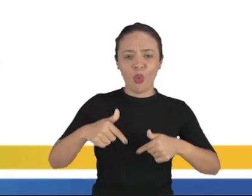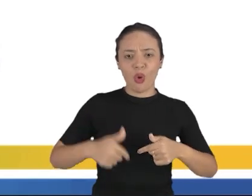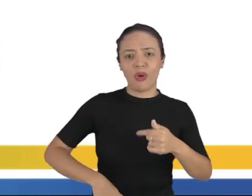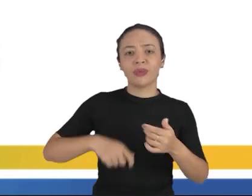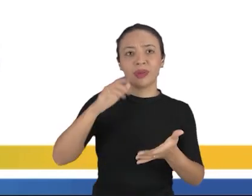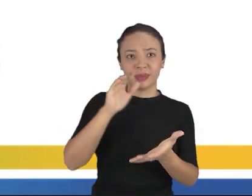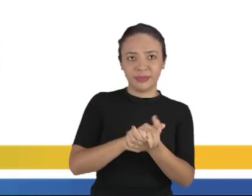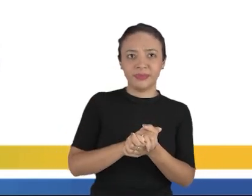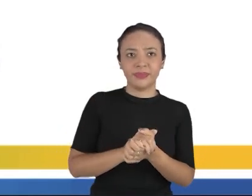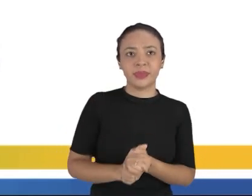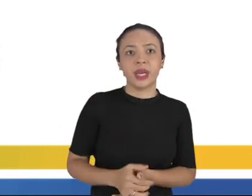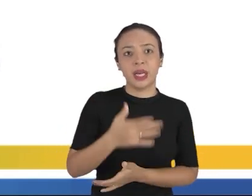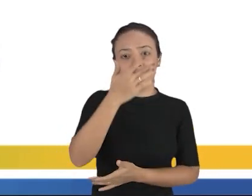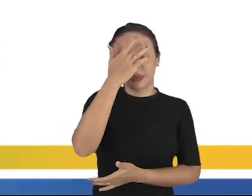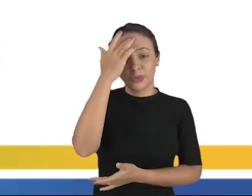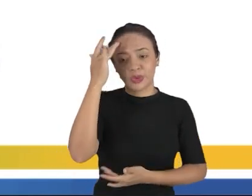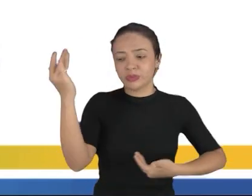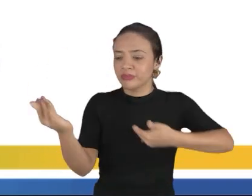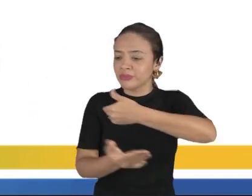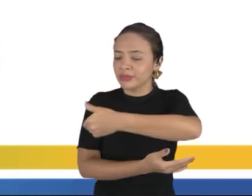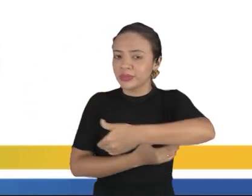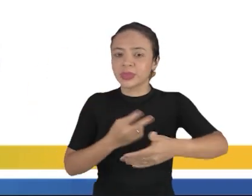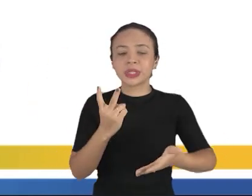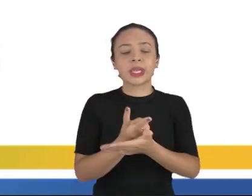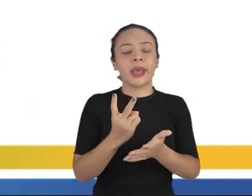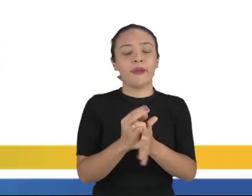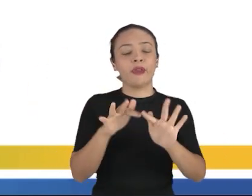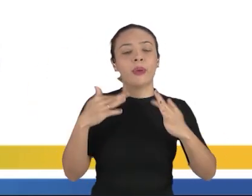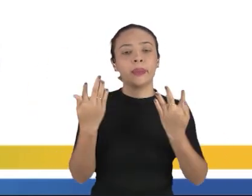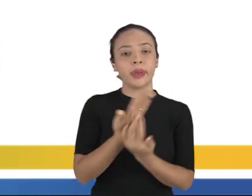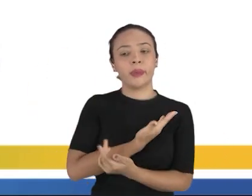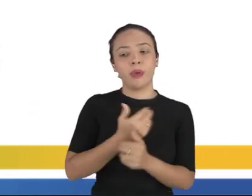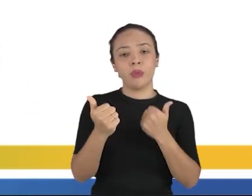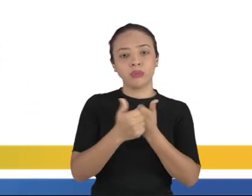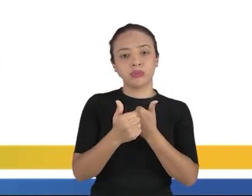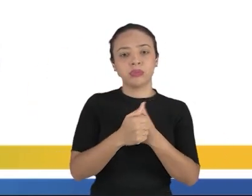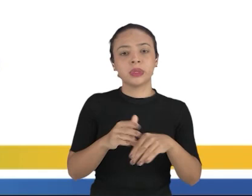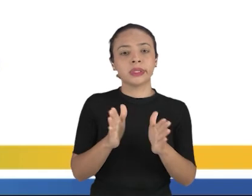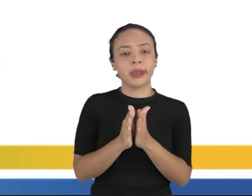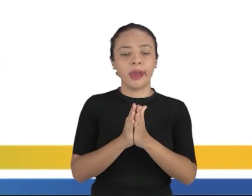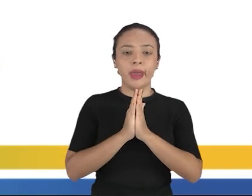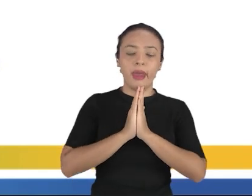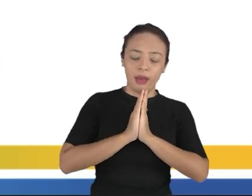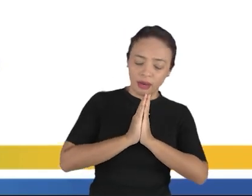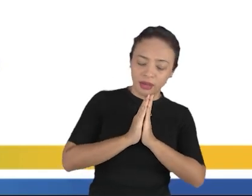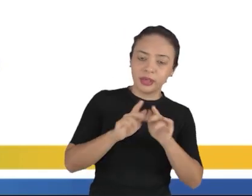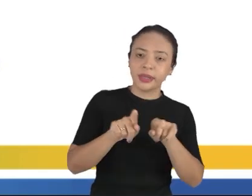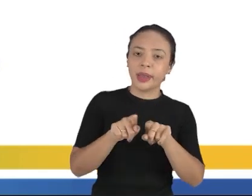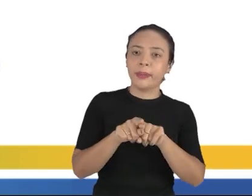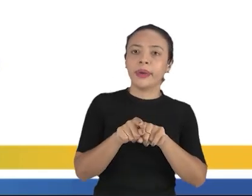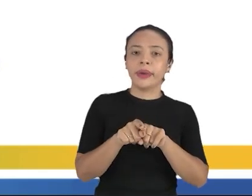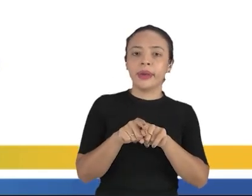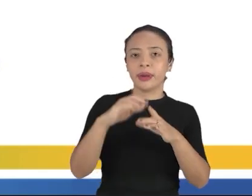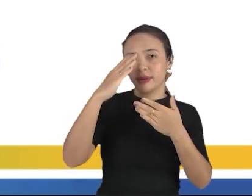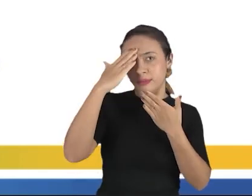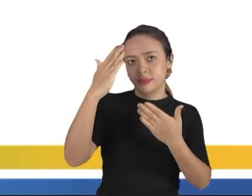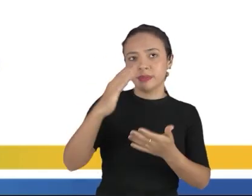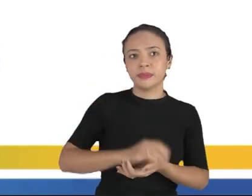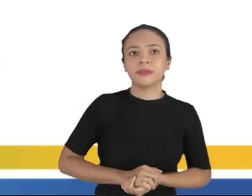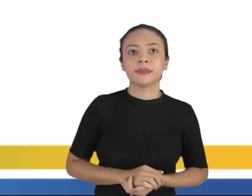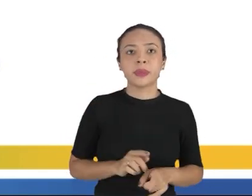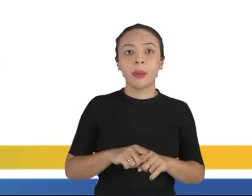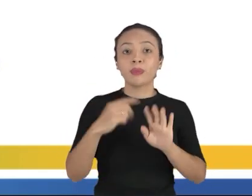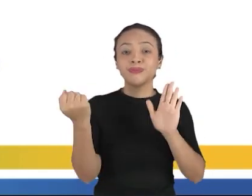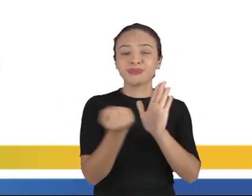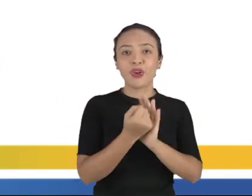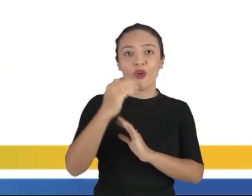pessoas costumam se reunir com a família e amigos mais próximos para fazer orações e agradecer por todas as conquistas. E por último, um dos símbolos